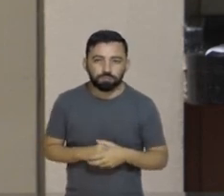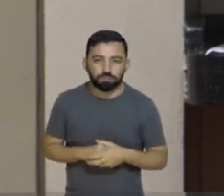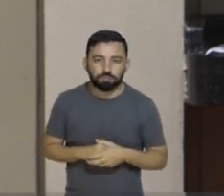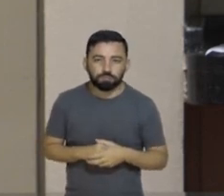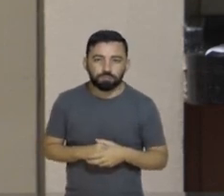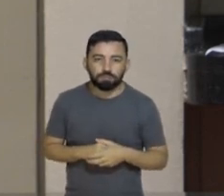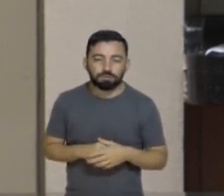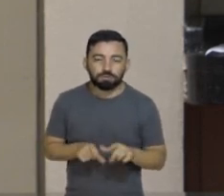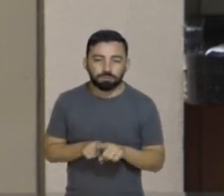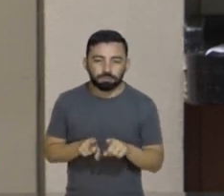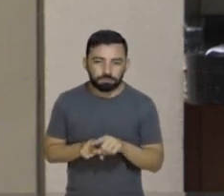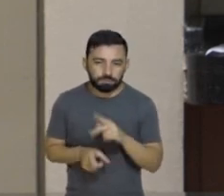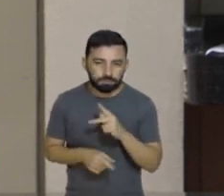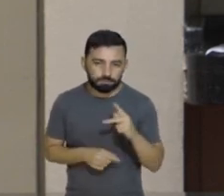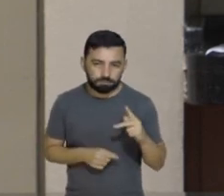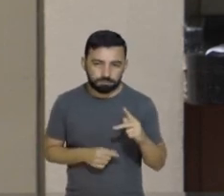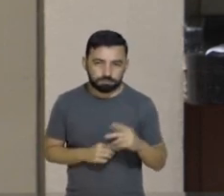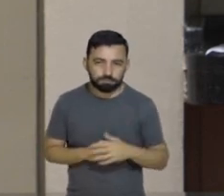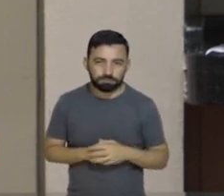Em seguida, o PP,